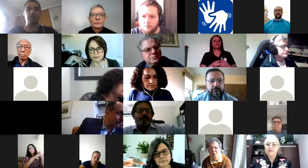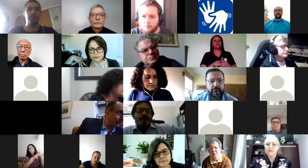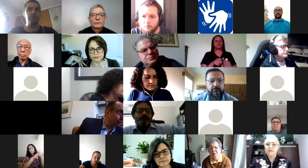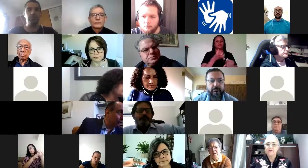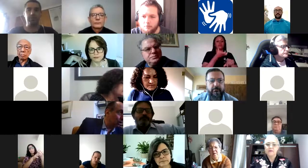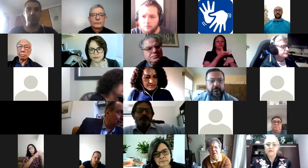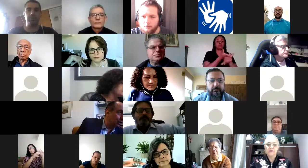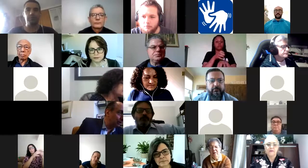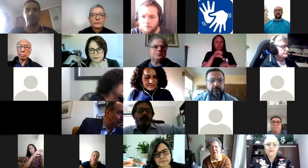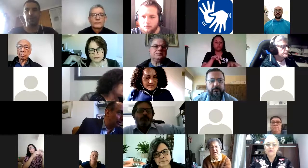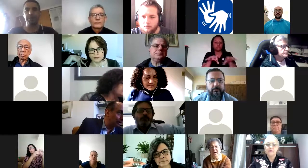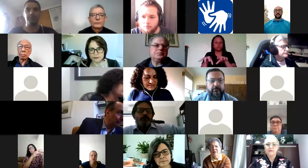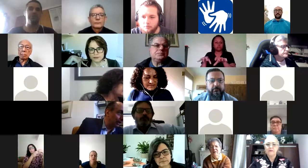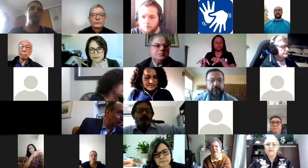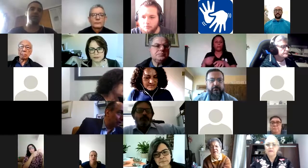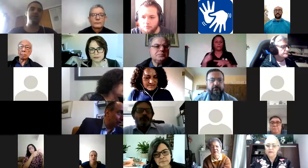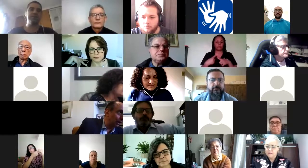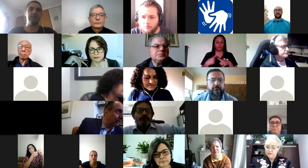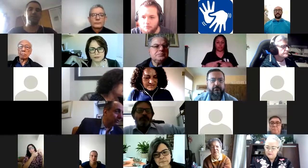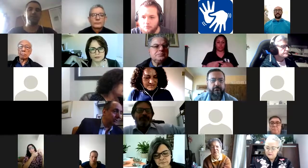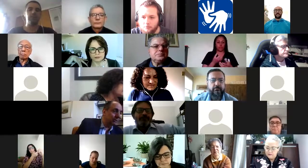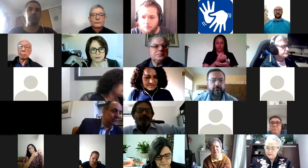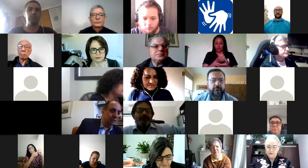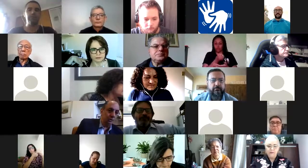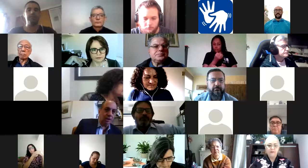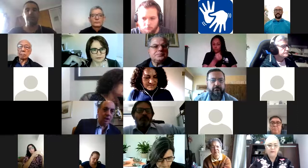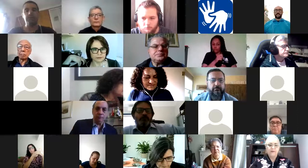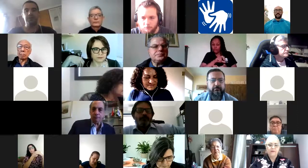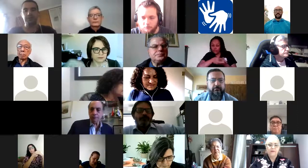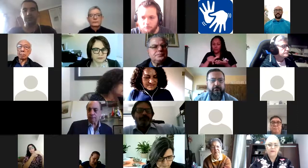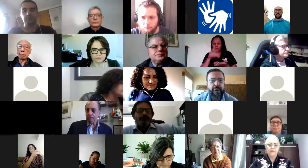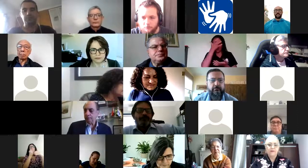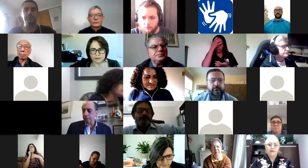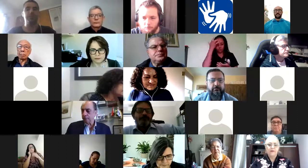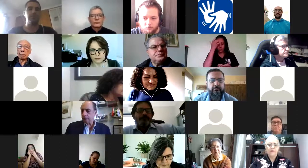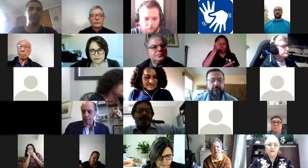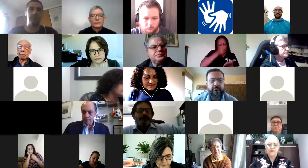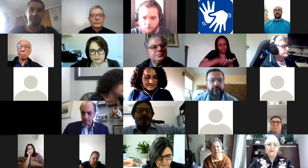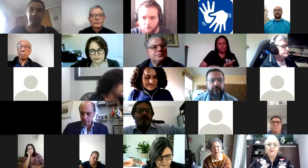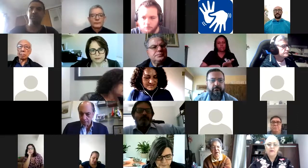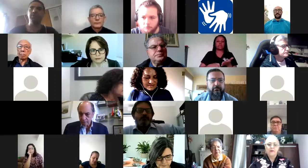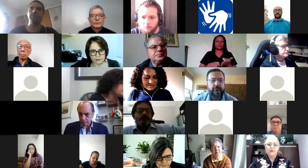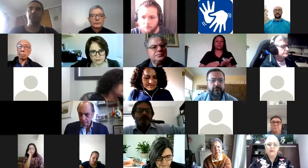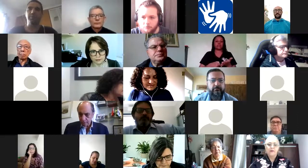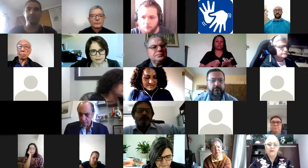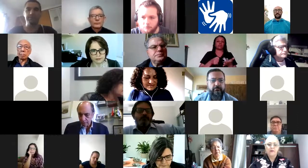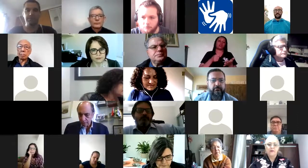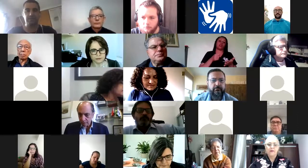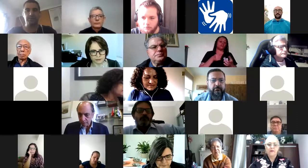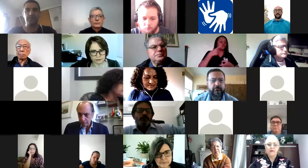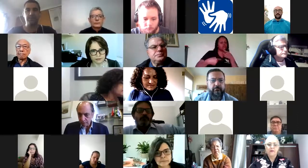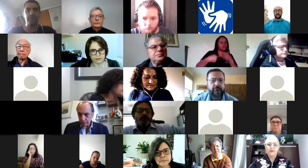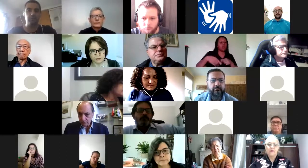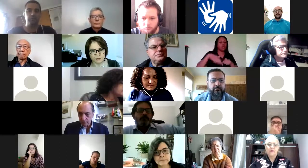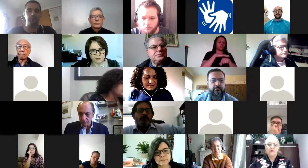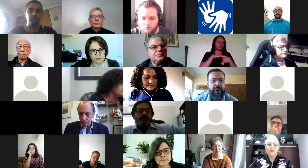uma forma ou de outra, quando vários profissionais assinam o mesmo laudo, significa que eles conversaram, que eles discutiram, que eles